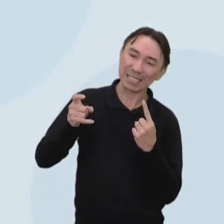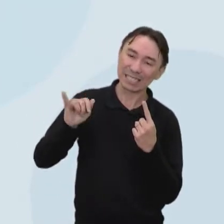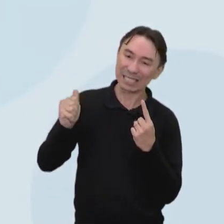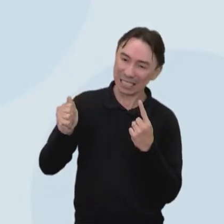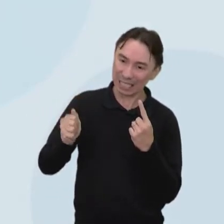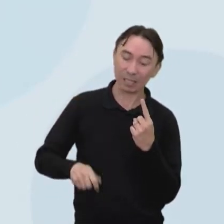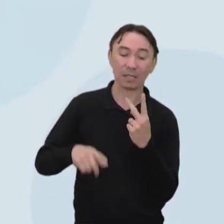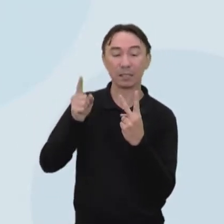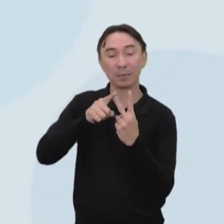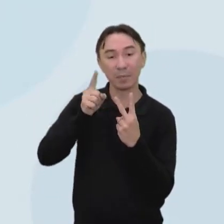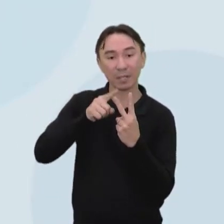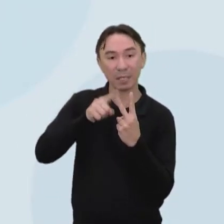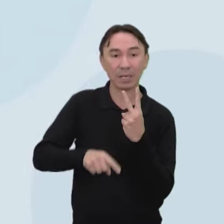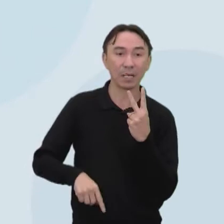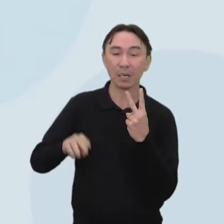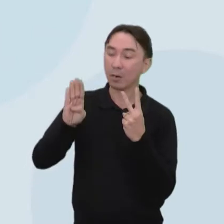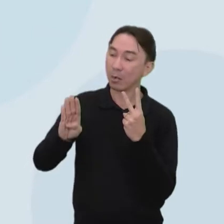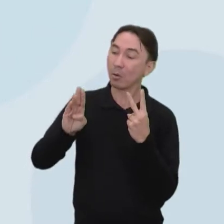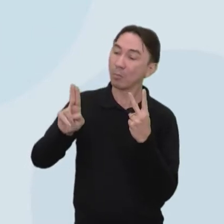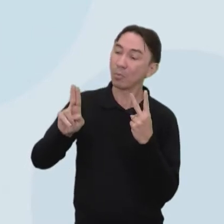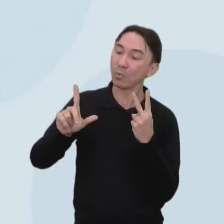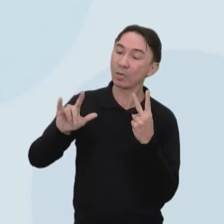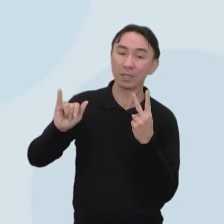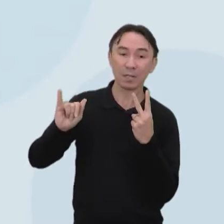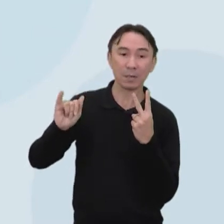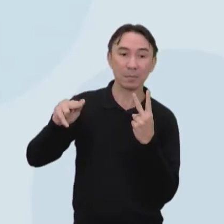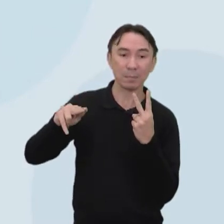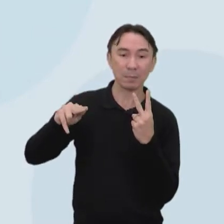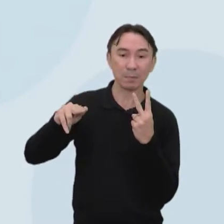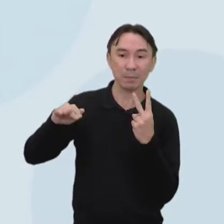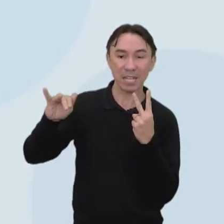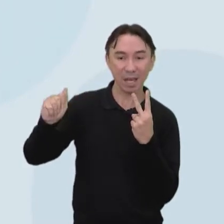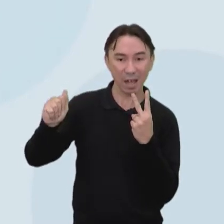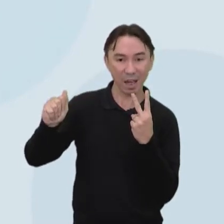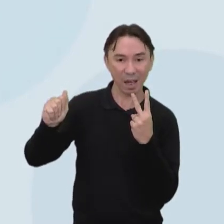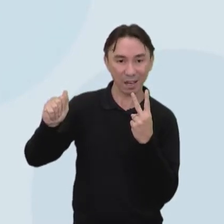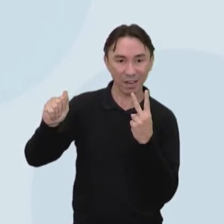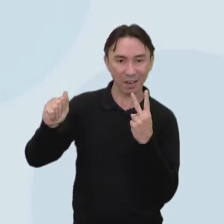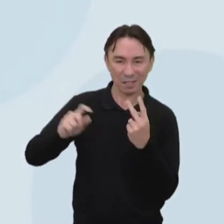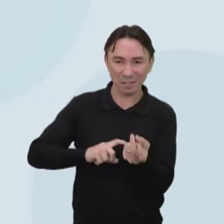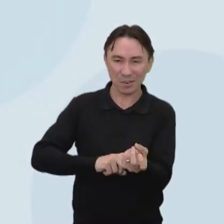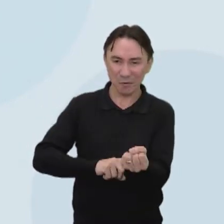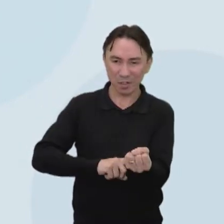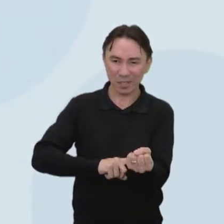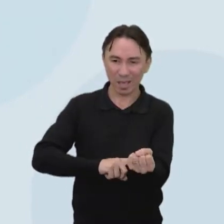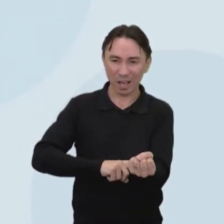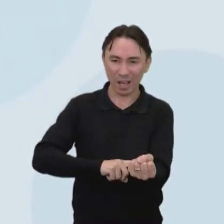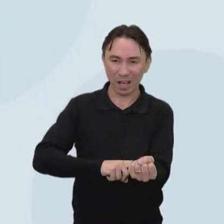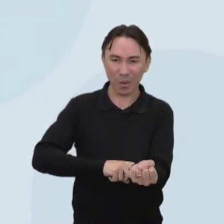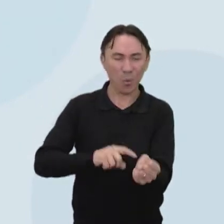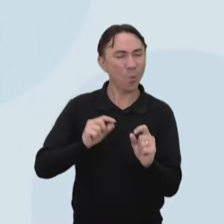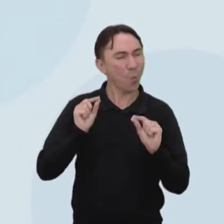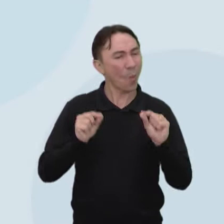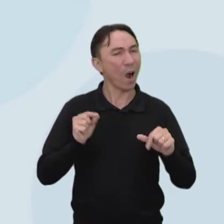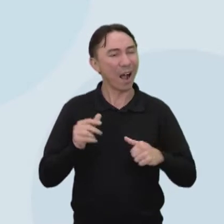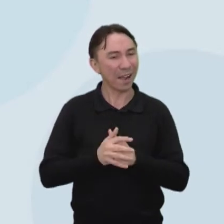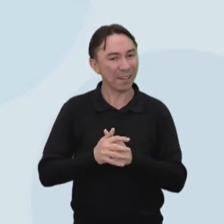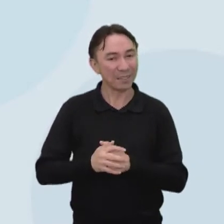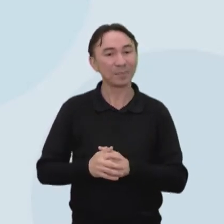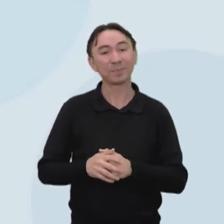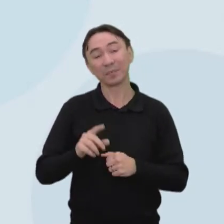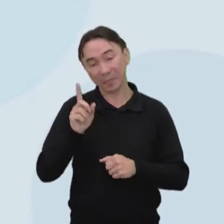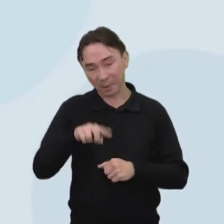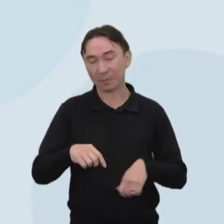vai justamente ressaltar a bulimia nervosa, né? Nesse aspecto, a bulimia nervosa, então, ela é